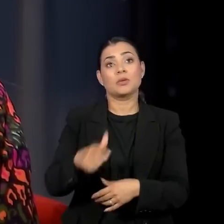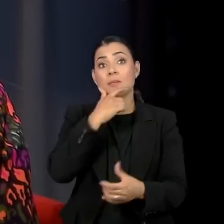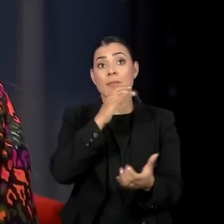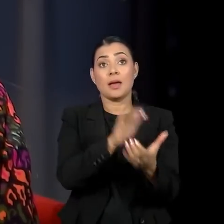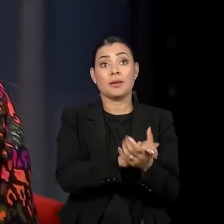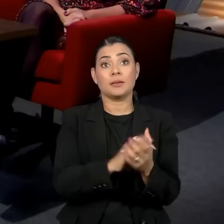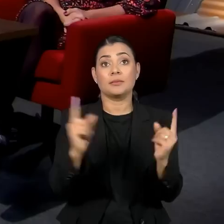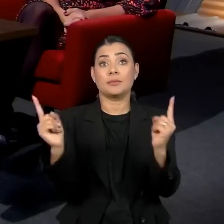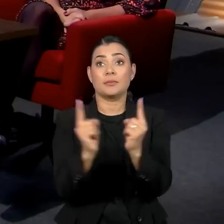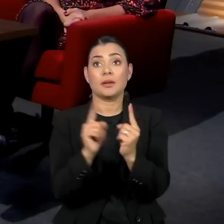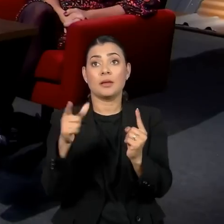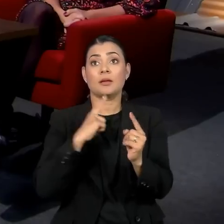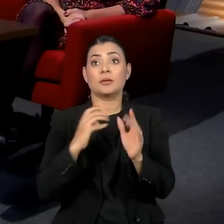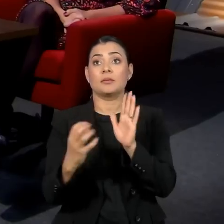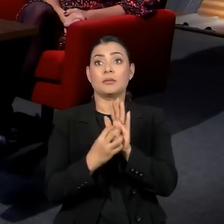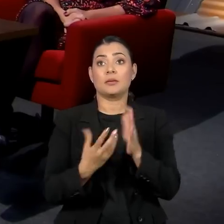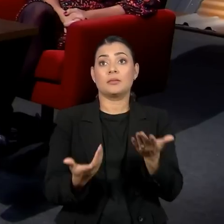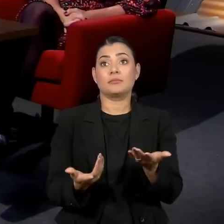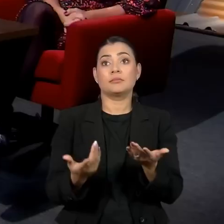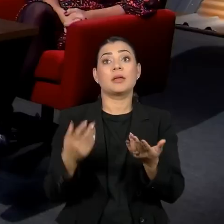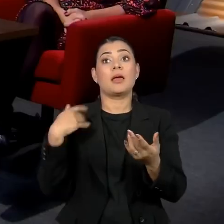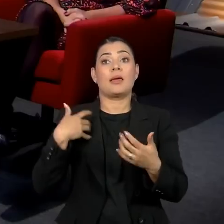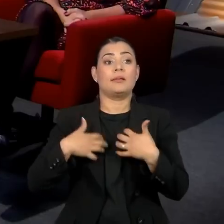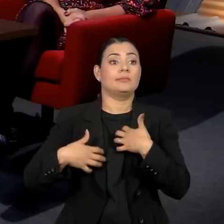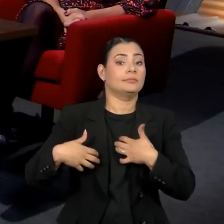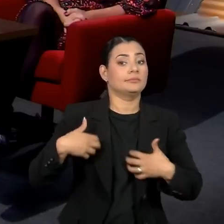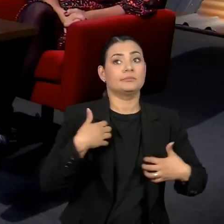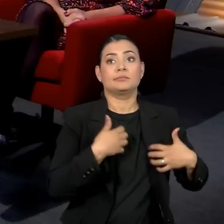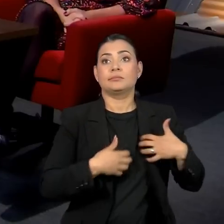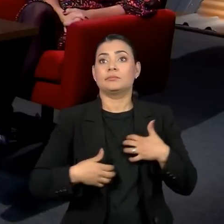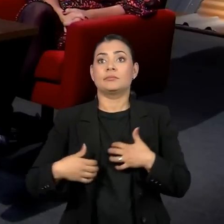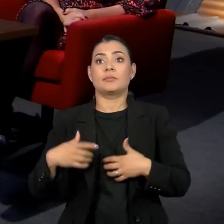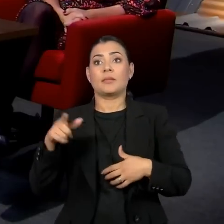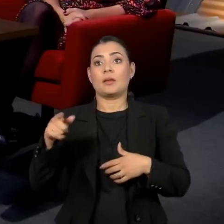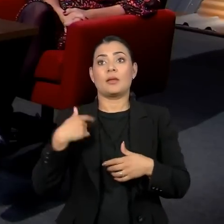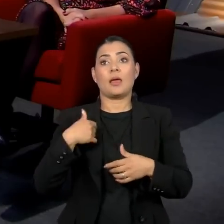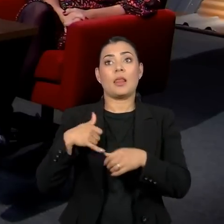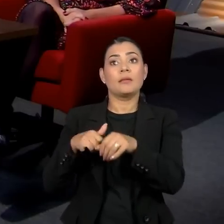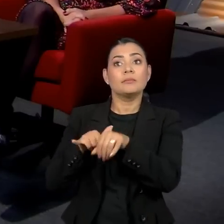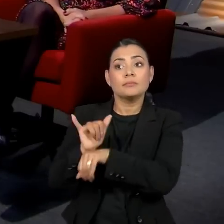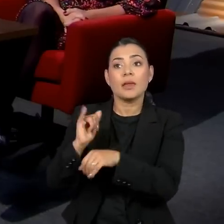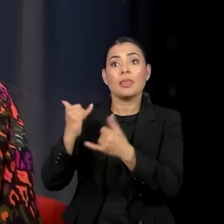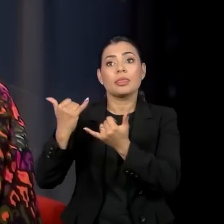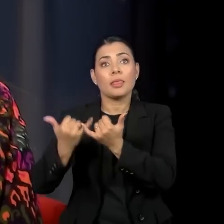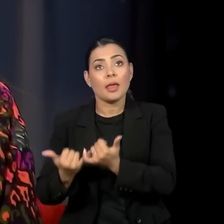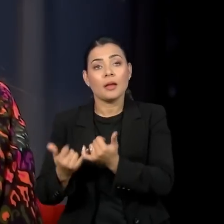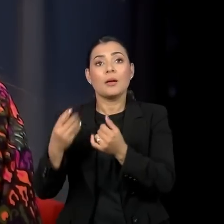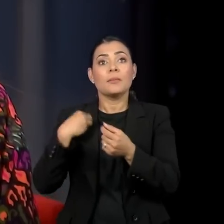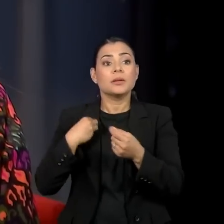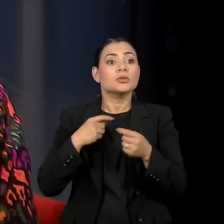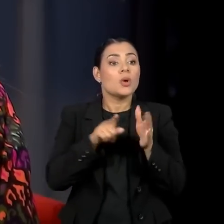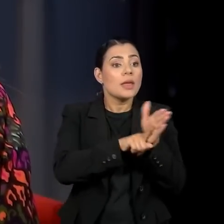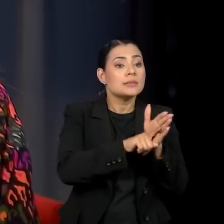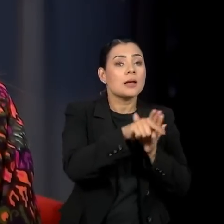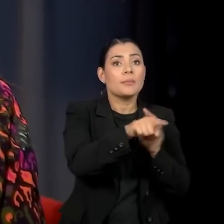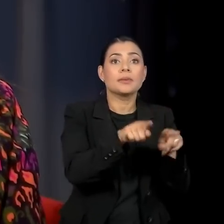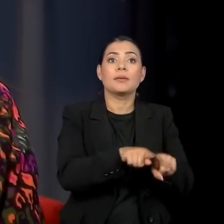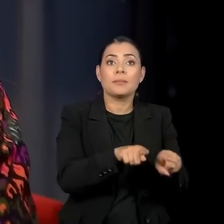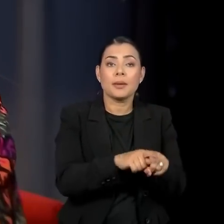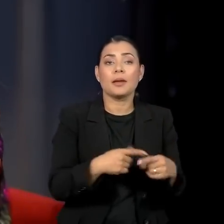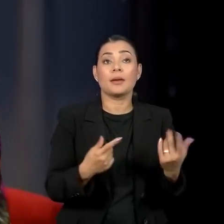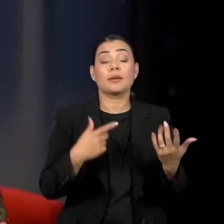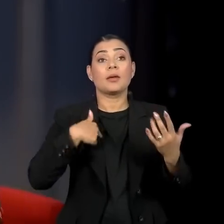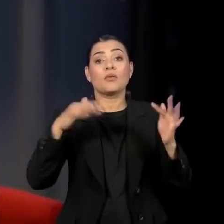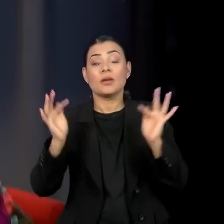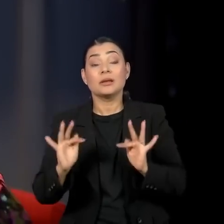de uma paciente que ela era HIV positivo, que ela estava, né, sendo infiel e a gente teve que testá-lo. Ou, nossa, eu estou muito feliz porque, enfim,